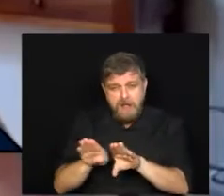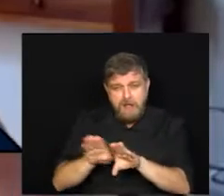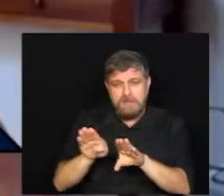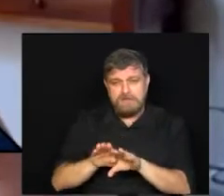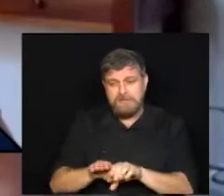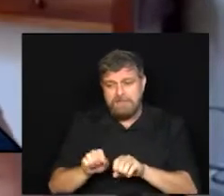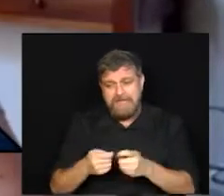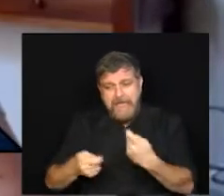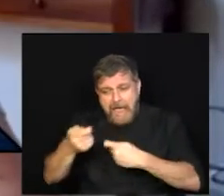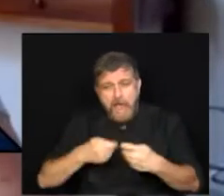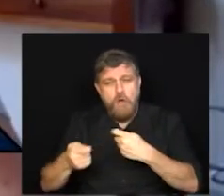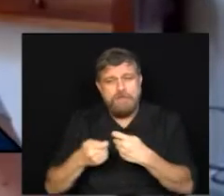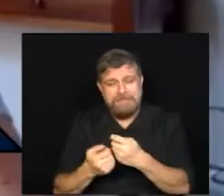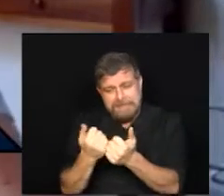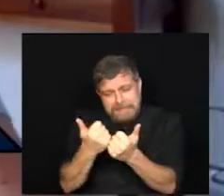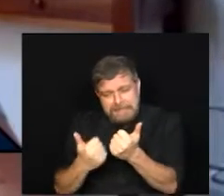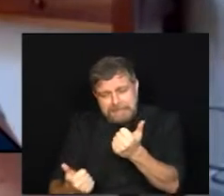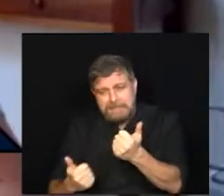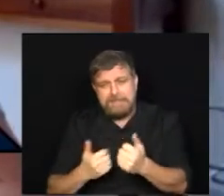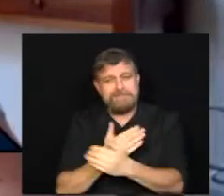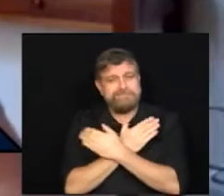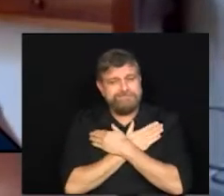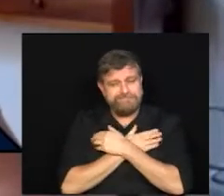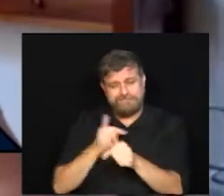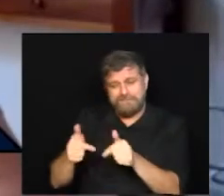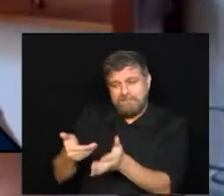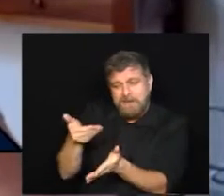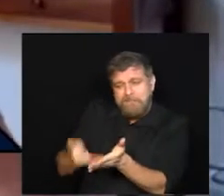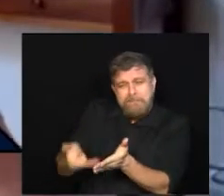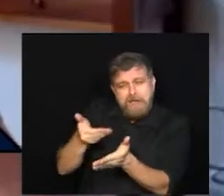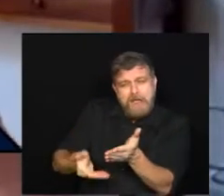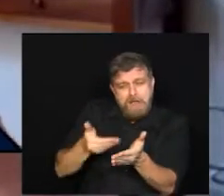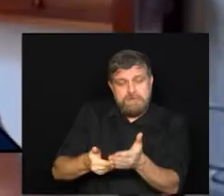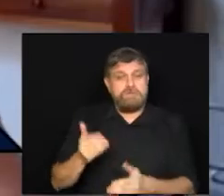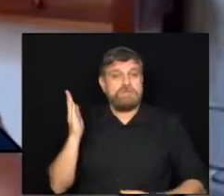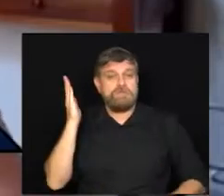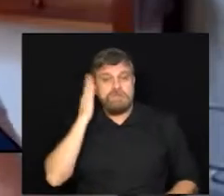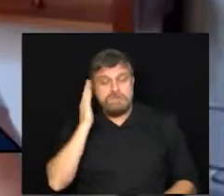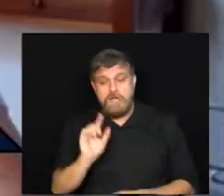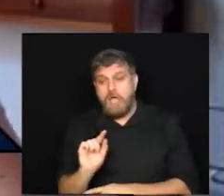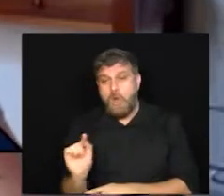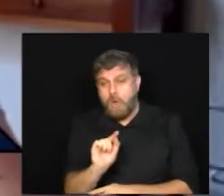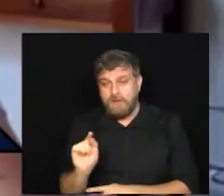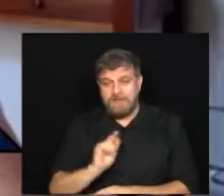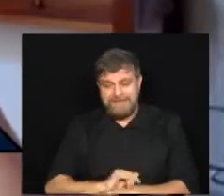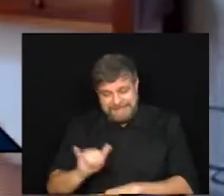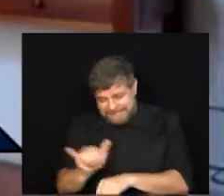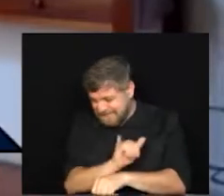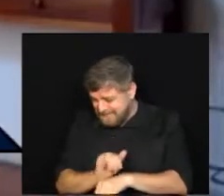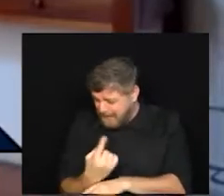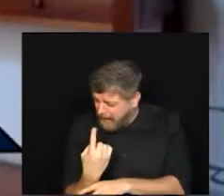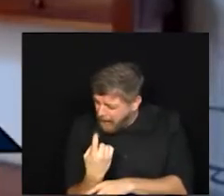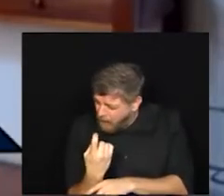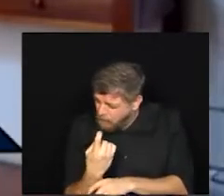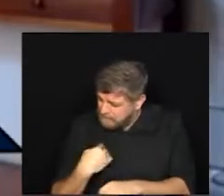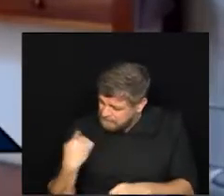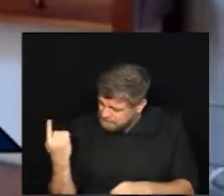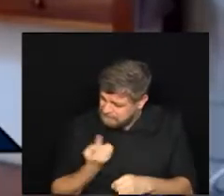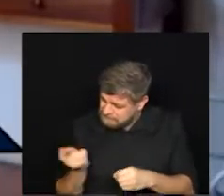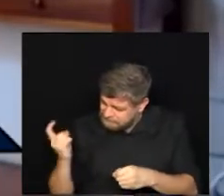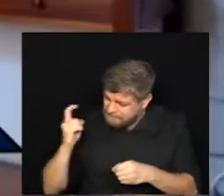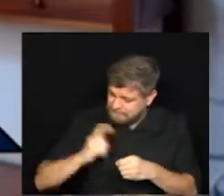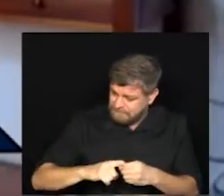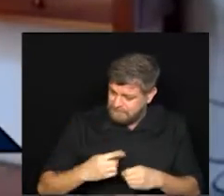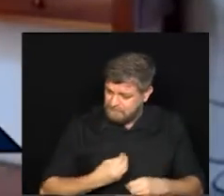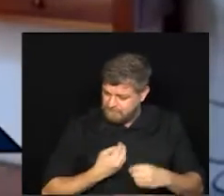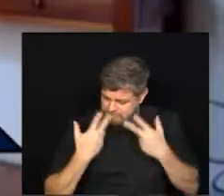na economia, desemprego. E a gente sabe muito bem que a única forma da gente retomar as